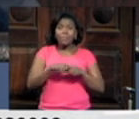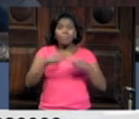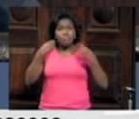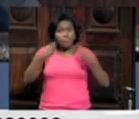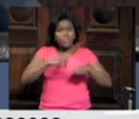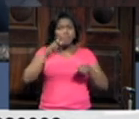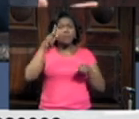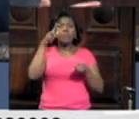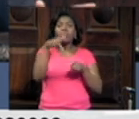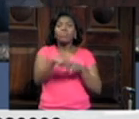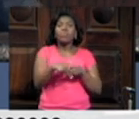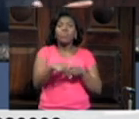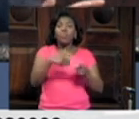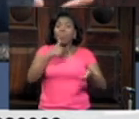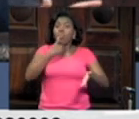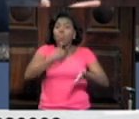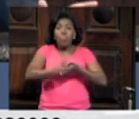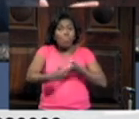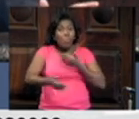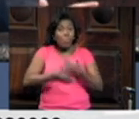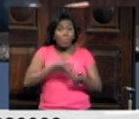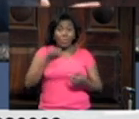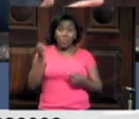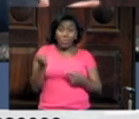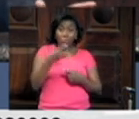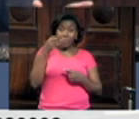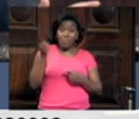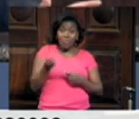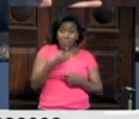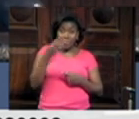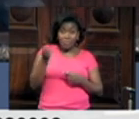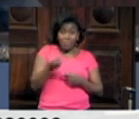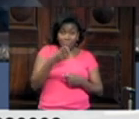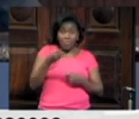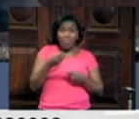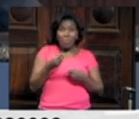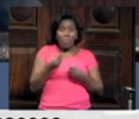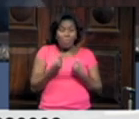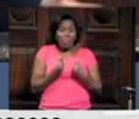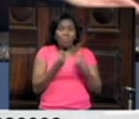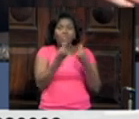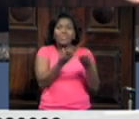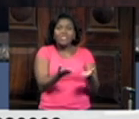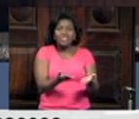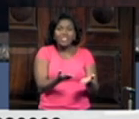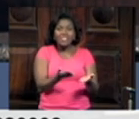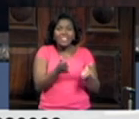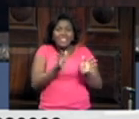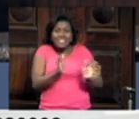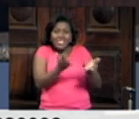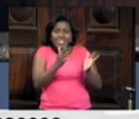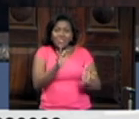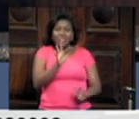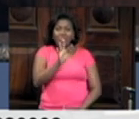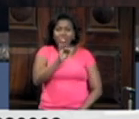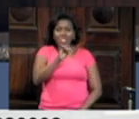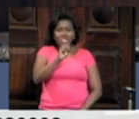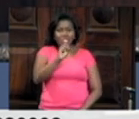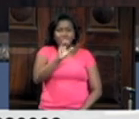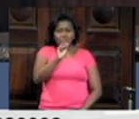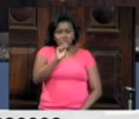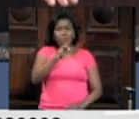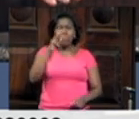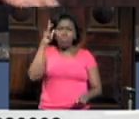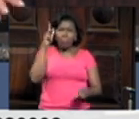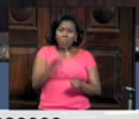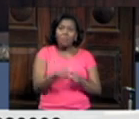sustada qualquer nova concessão de incentivo fiscal, até porque